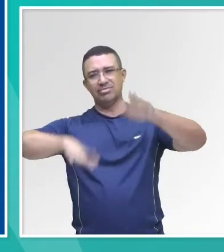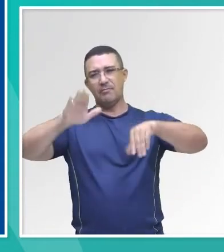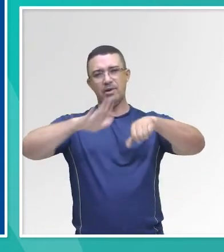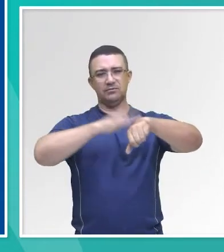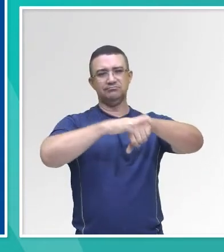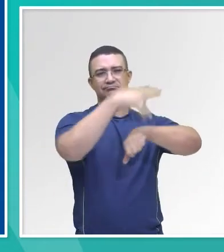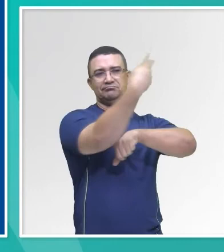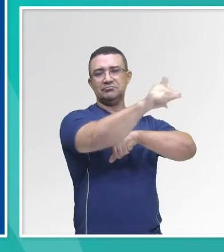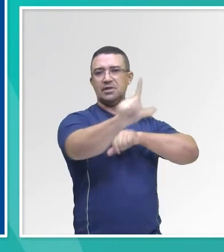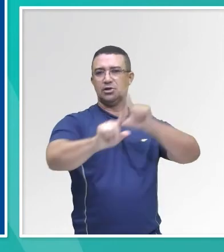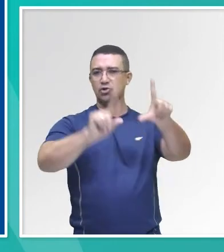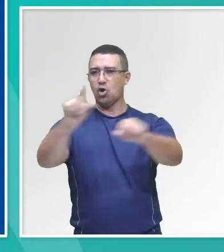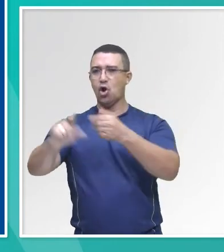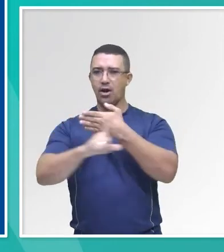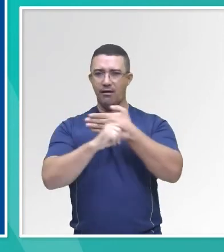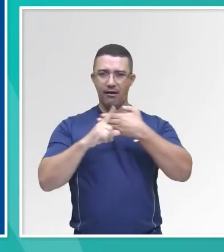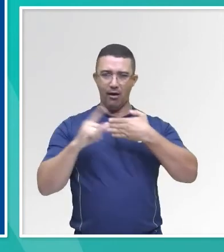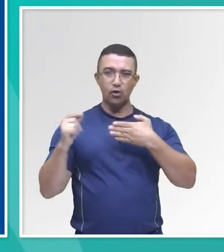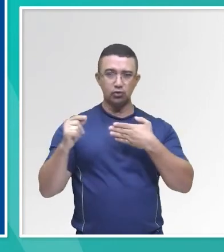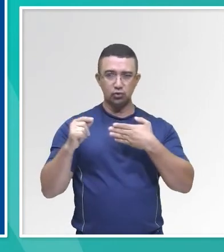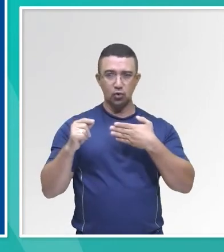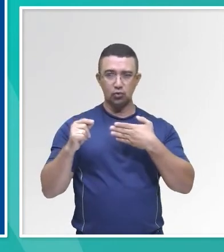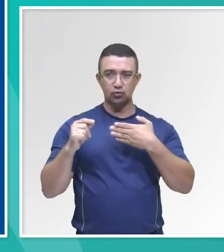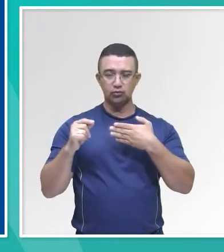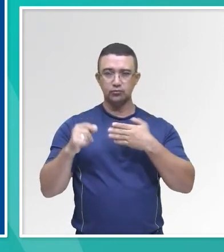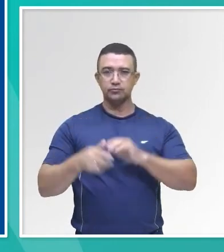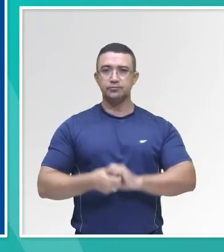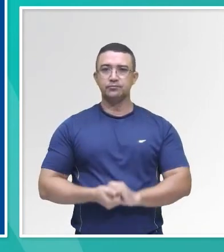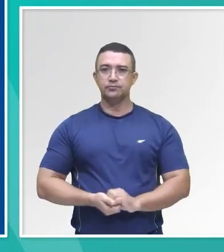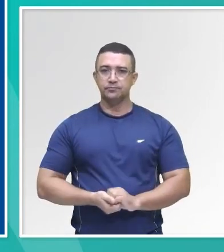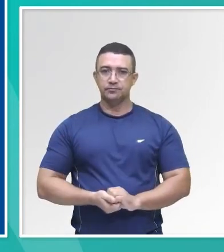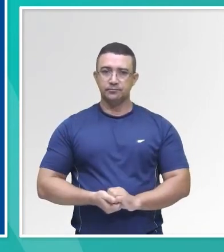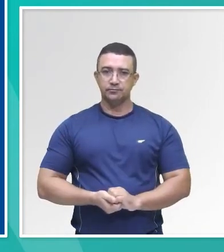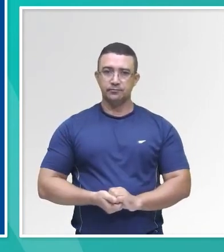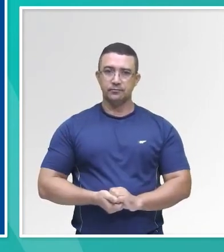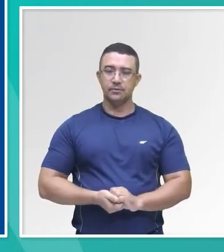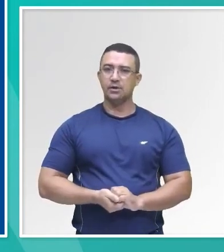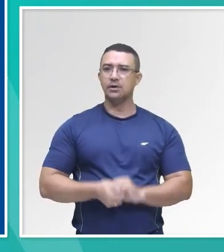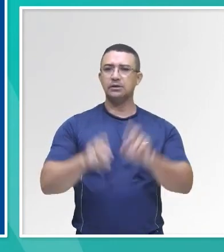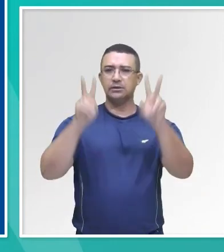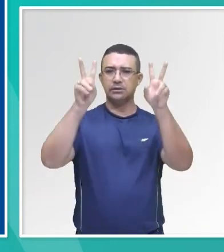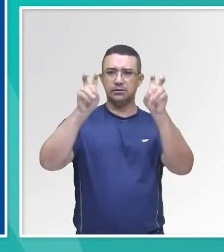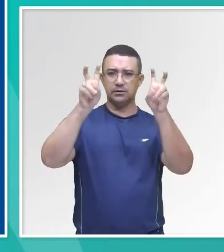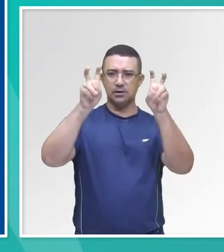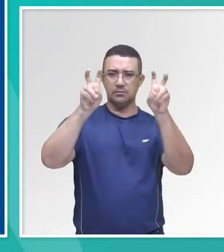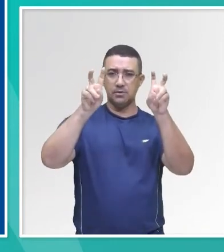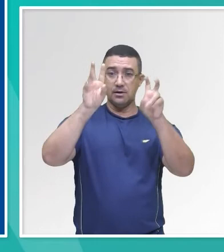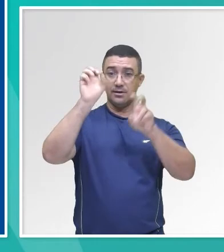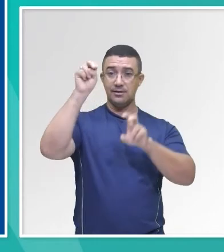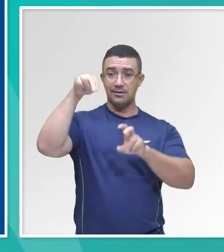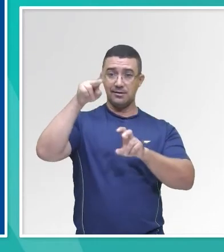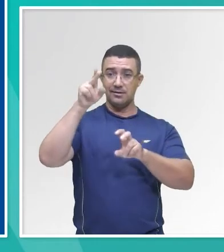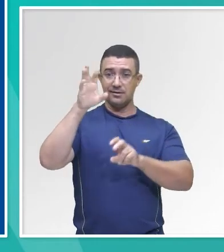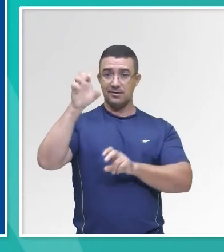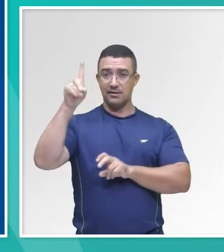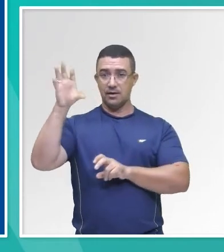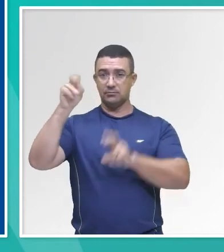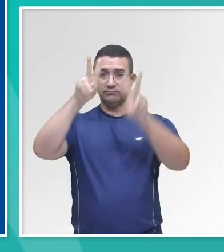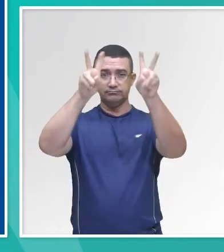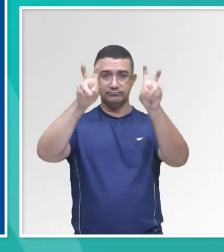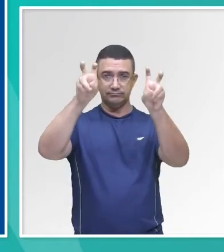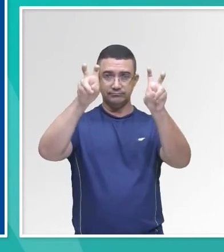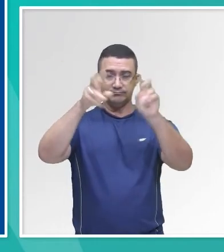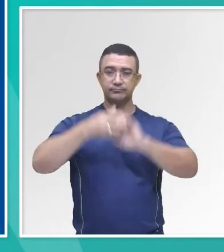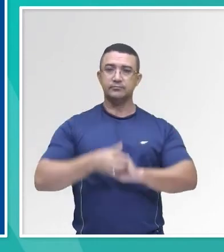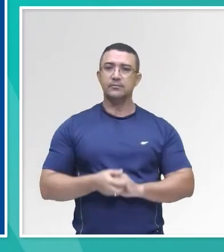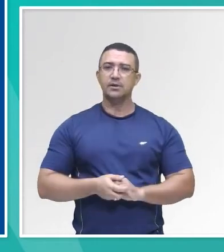achar necessário para um bom desenvolvimento da narrativa. Quanto ao enredo da história, olha só. Diferente do que